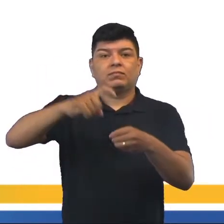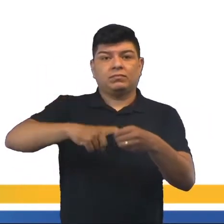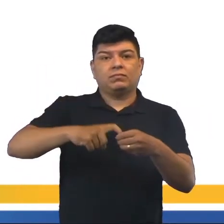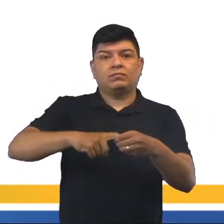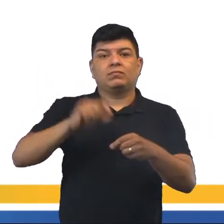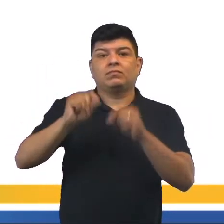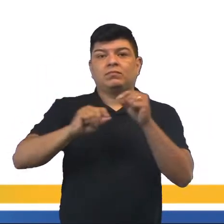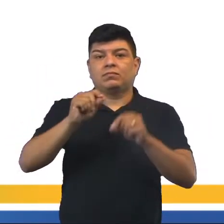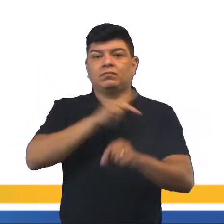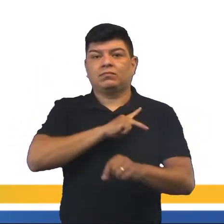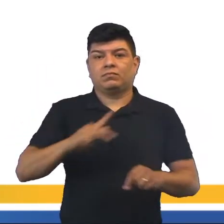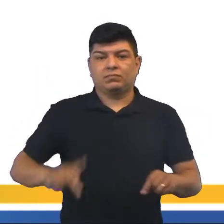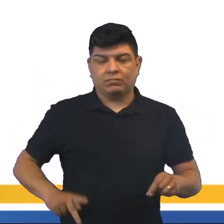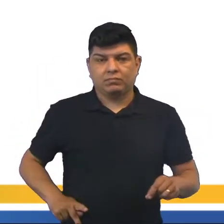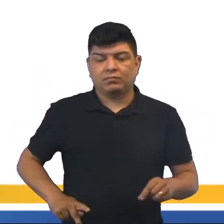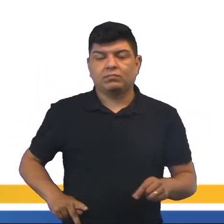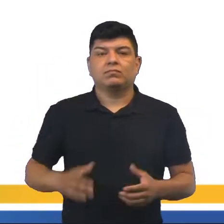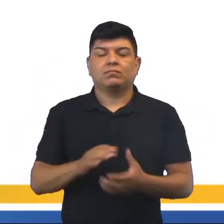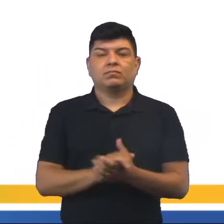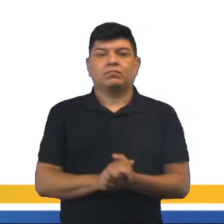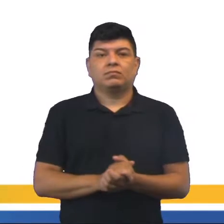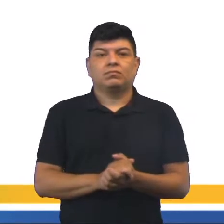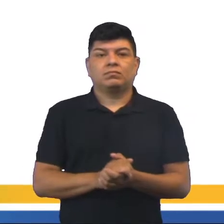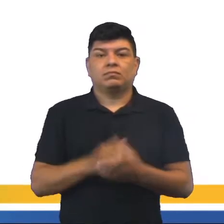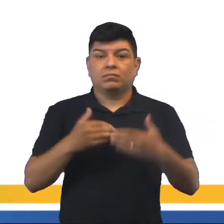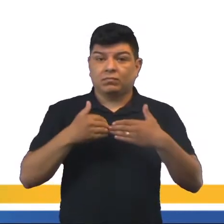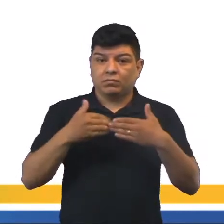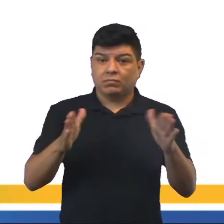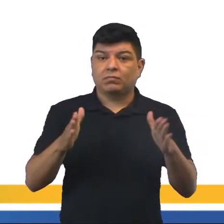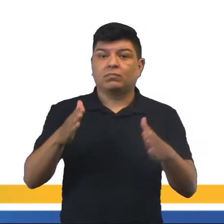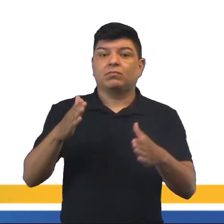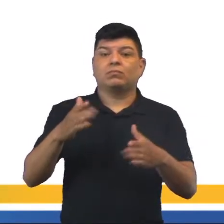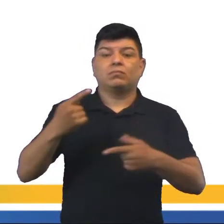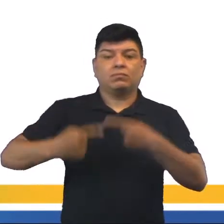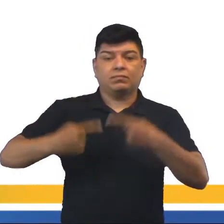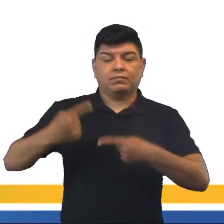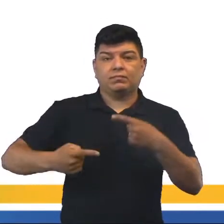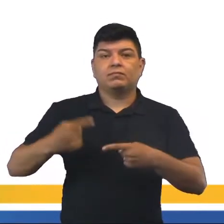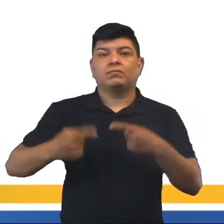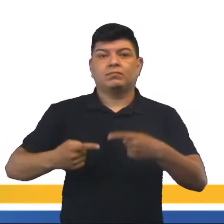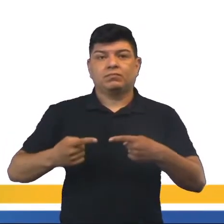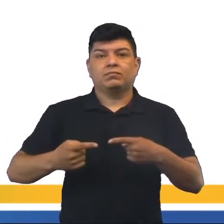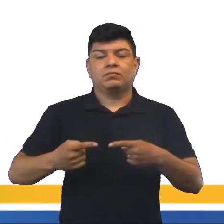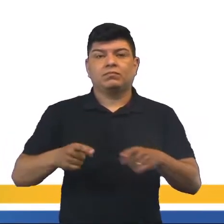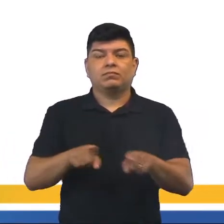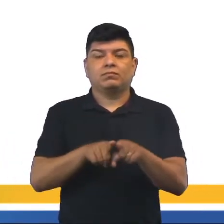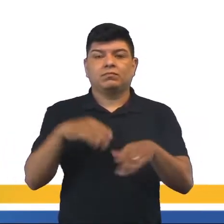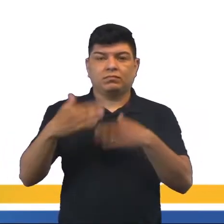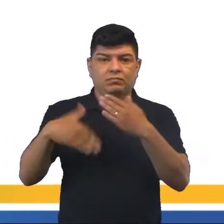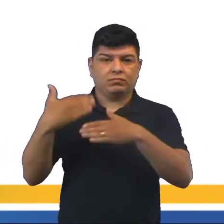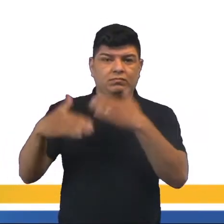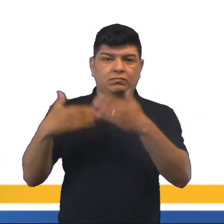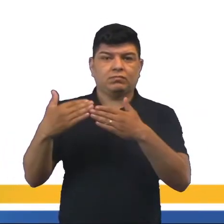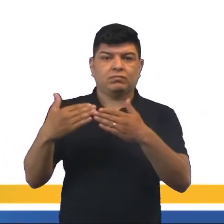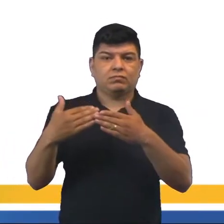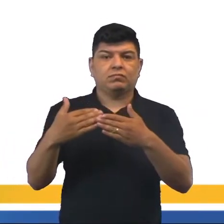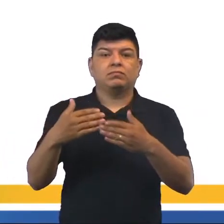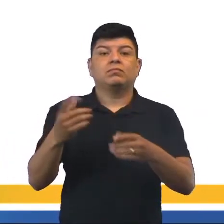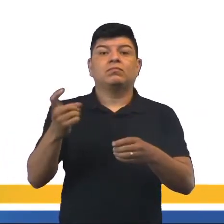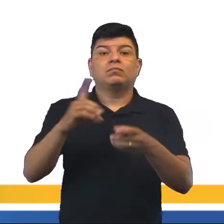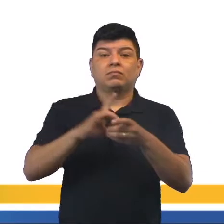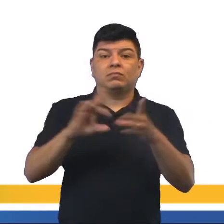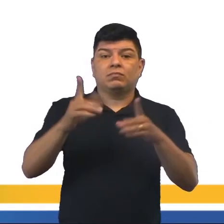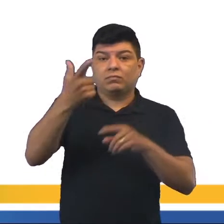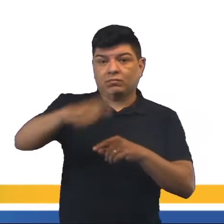às mãos de um presidente civil. Abertura política em Geisel e Figueiredo. O processo de